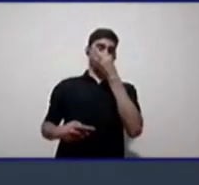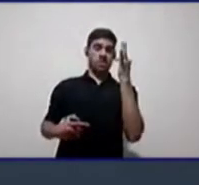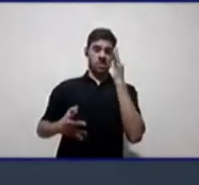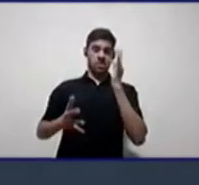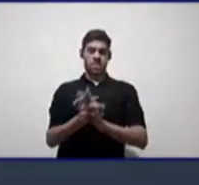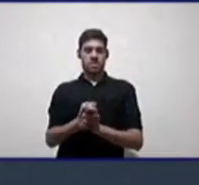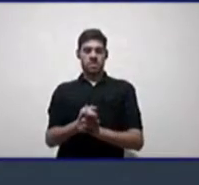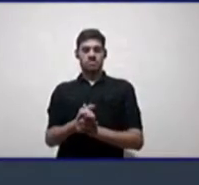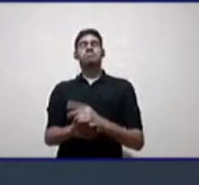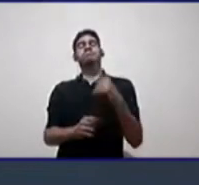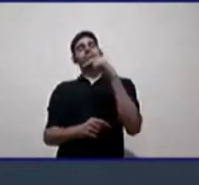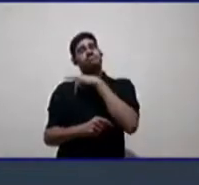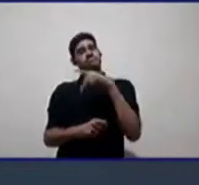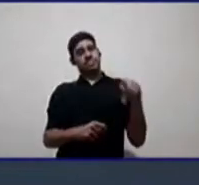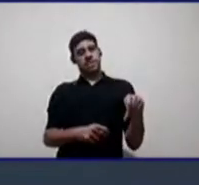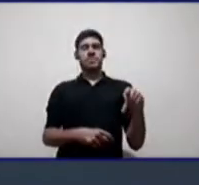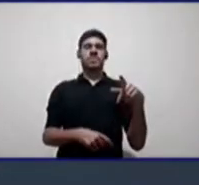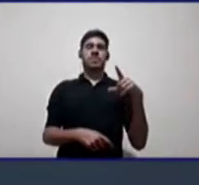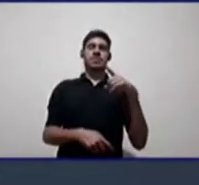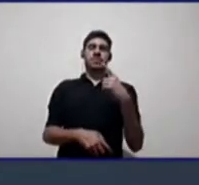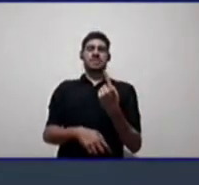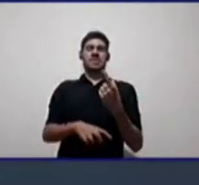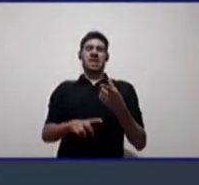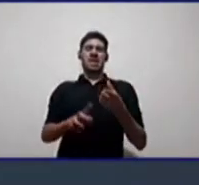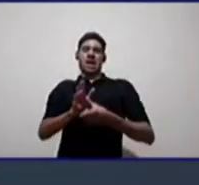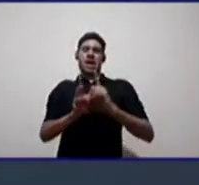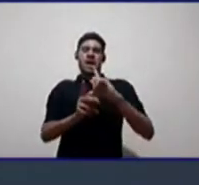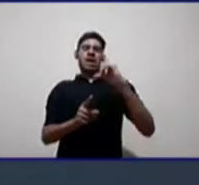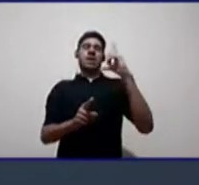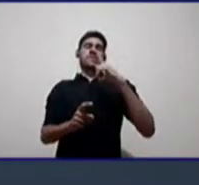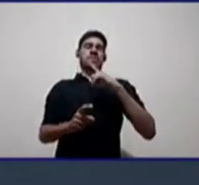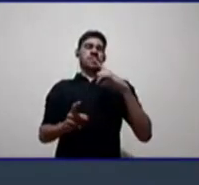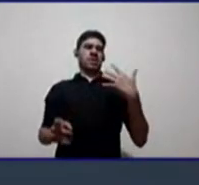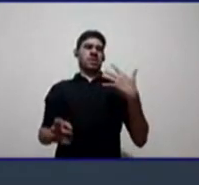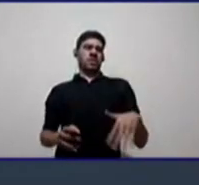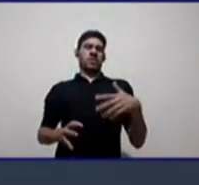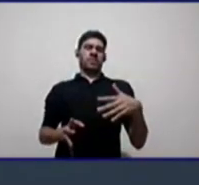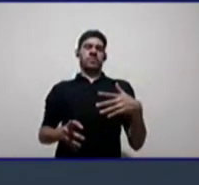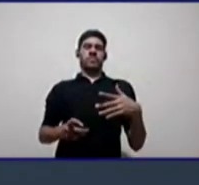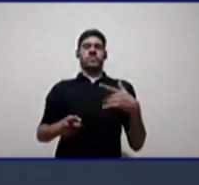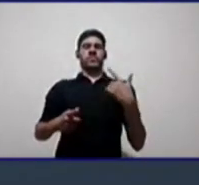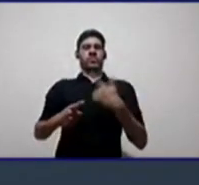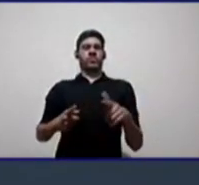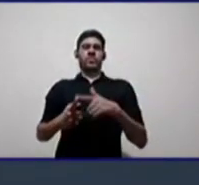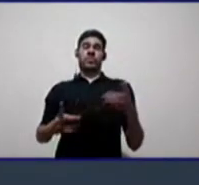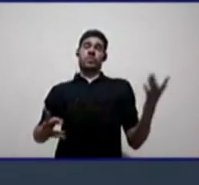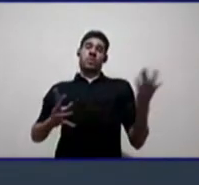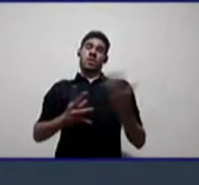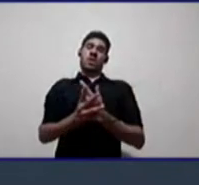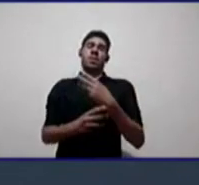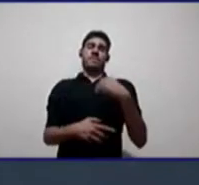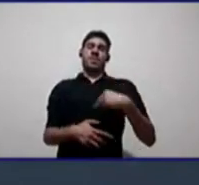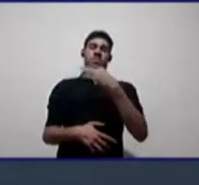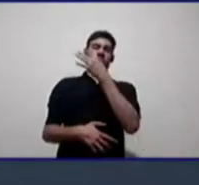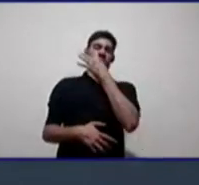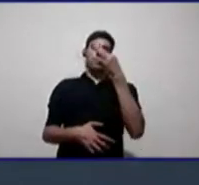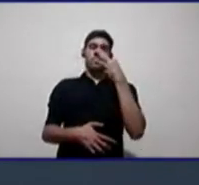Presidente, como houve anteriormente quase uma coação no curso do processo, o ministro Tarcísio dizendo que vai ler